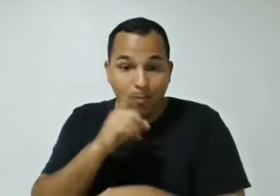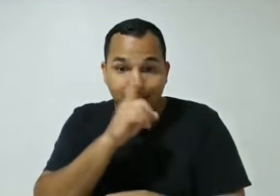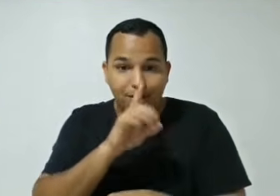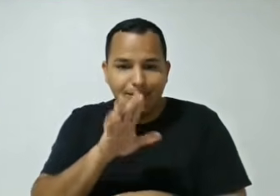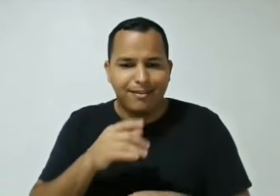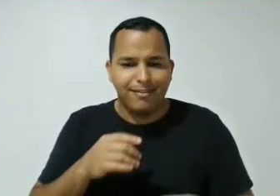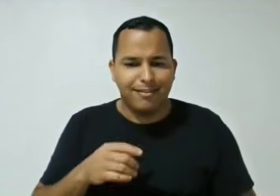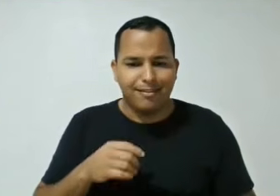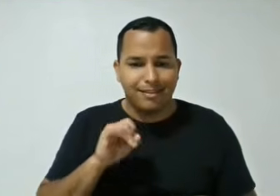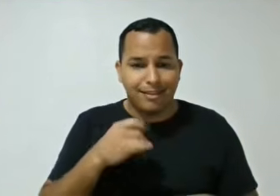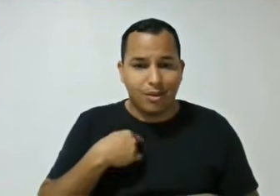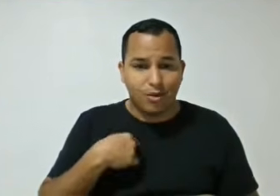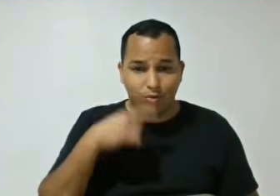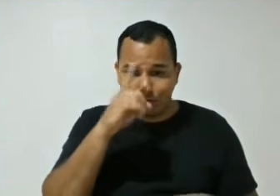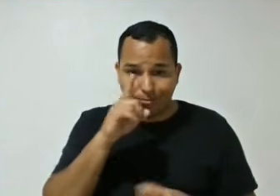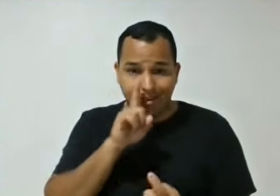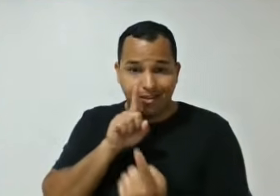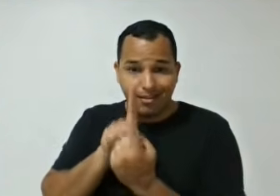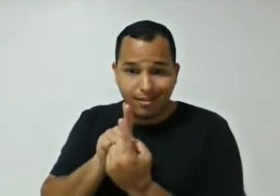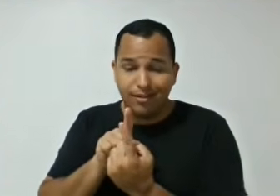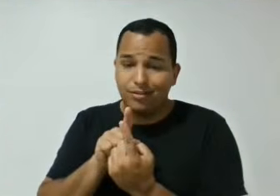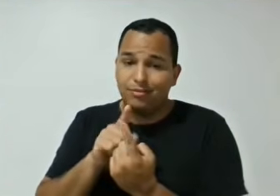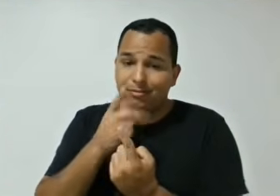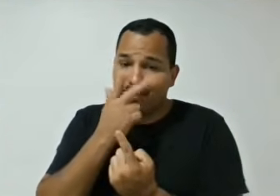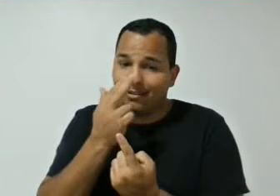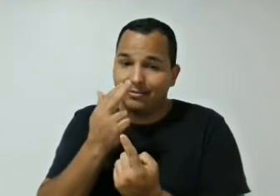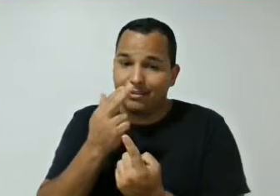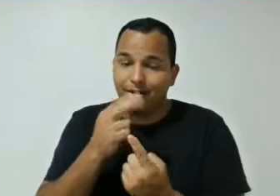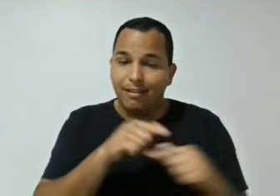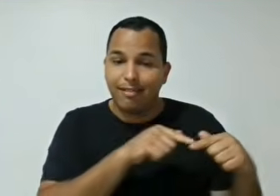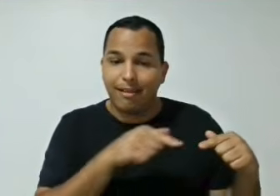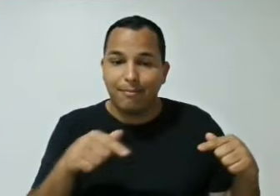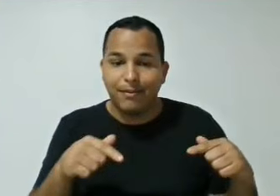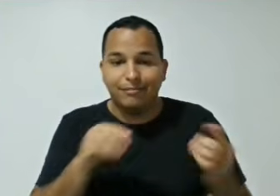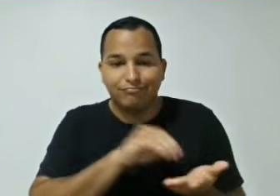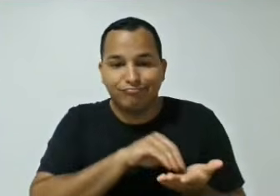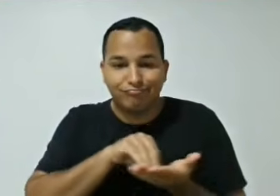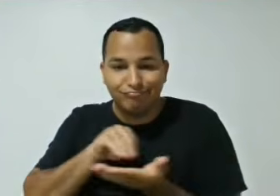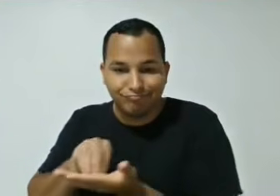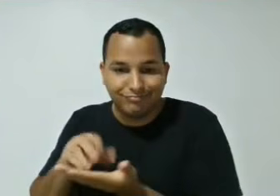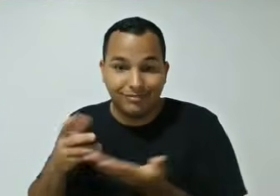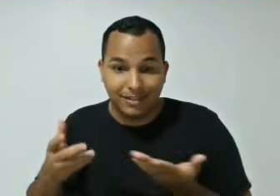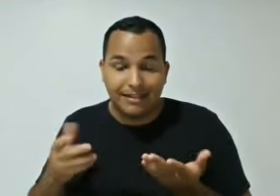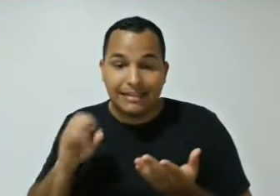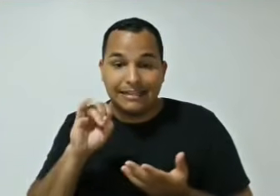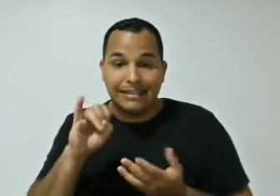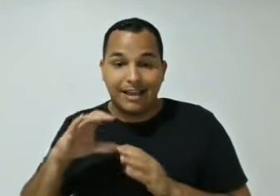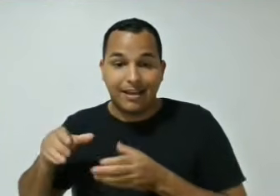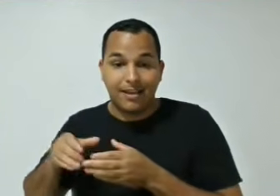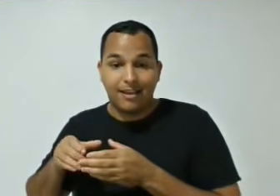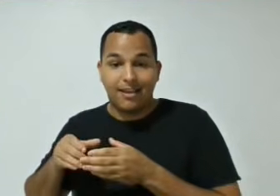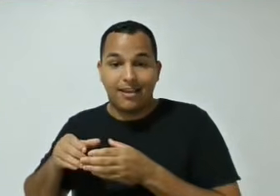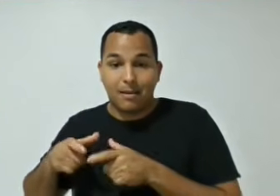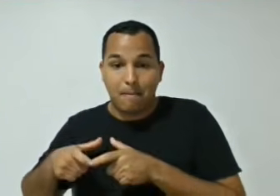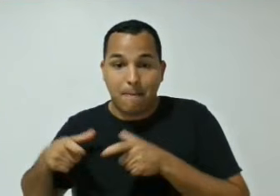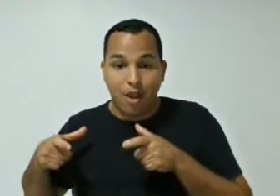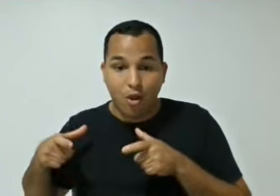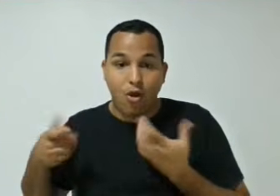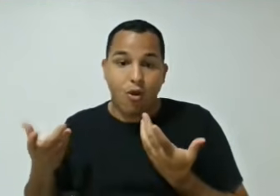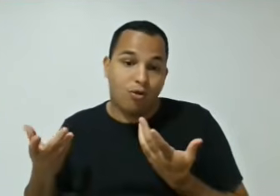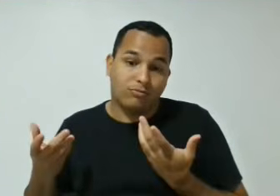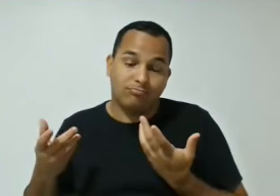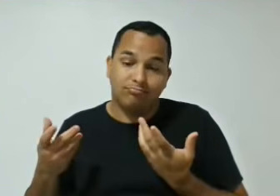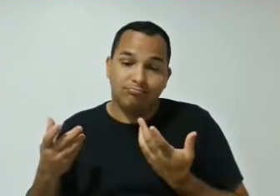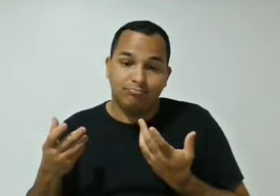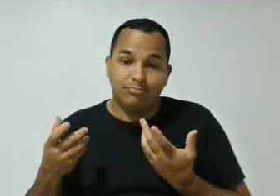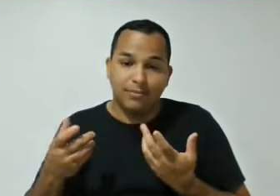semana, o Centro Cultural vai ficar descoberto. Então, se a gente tivesse uma equipe maior, mais robusta, que pudesse participar